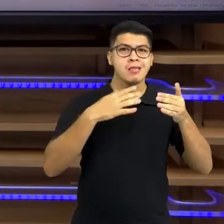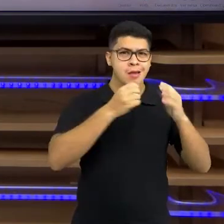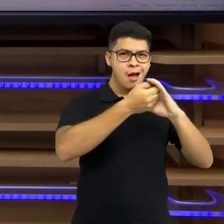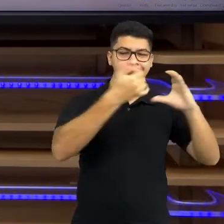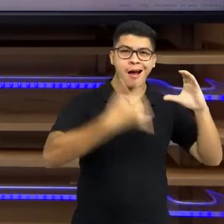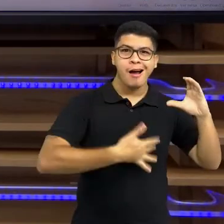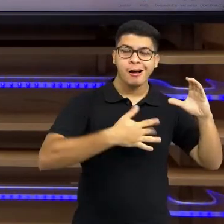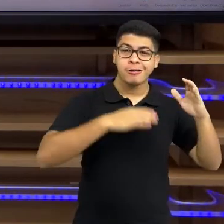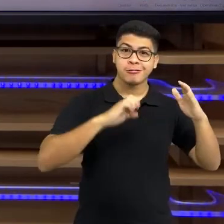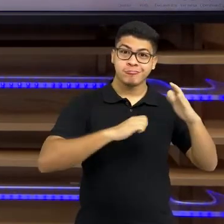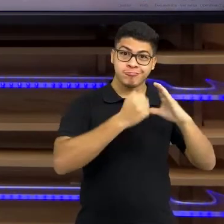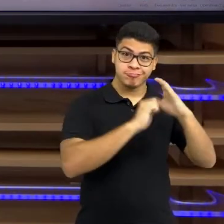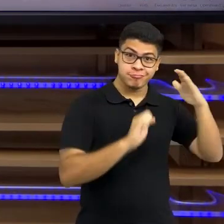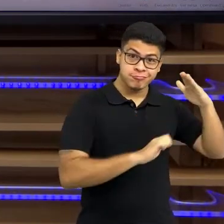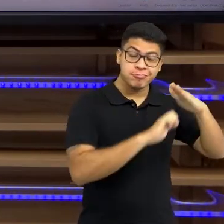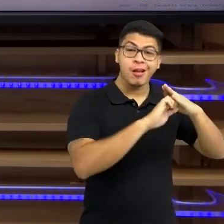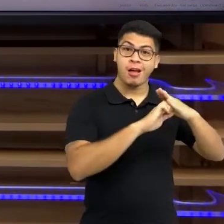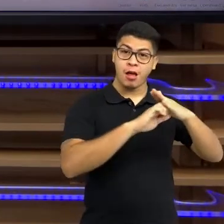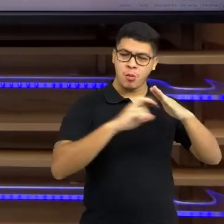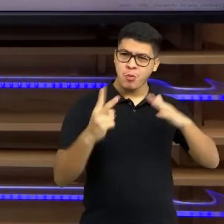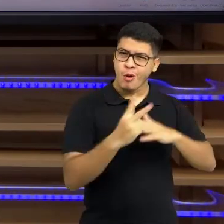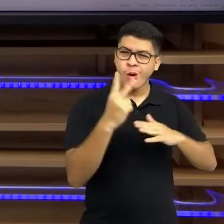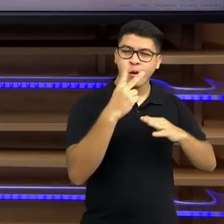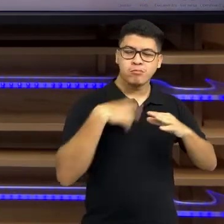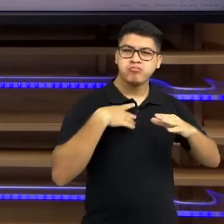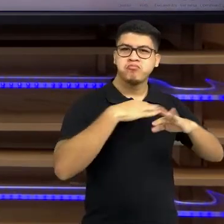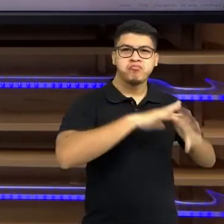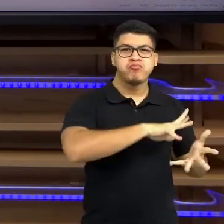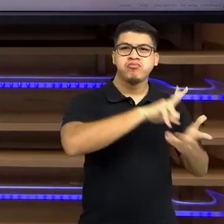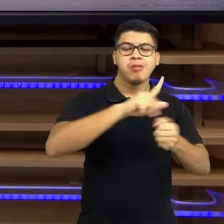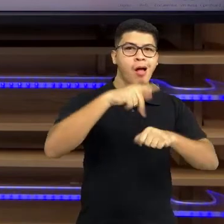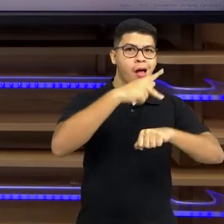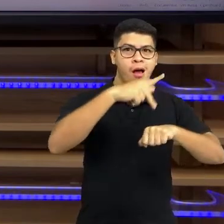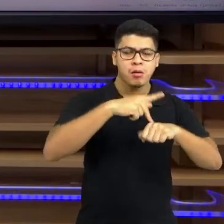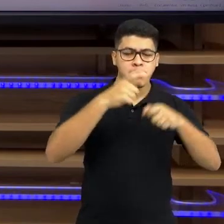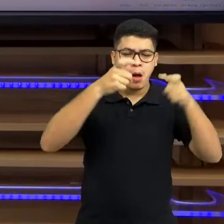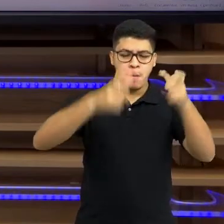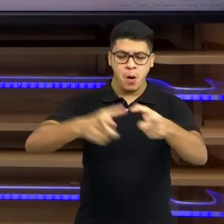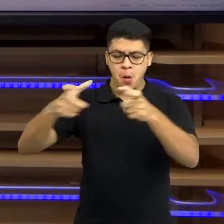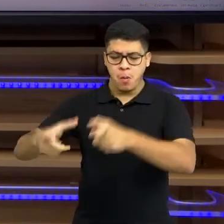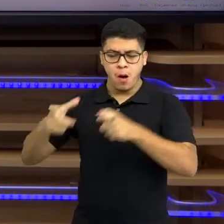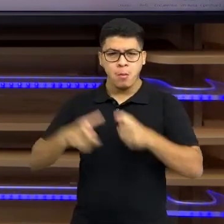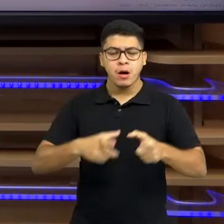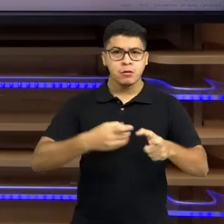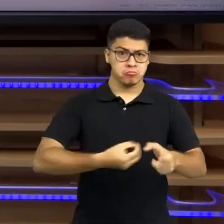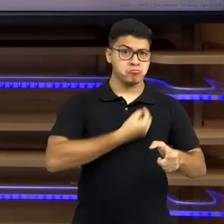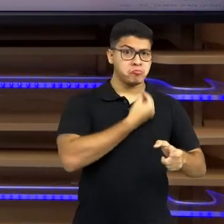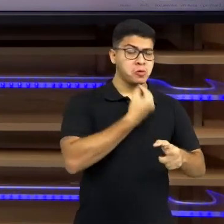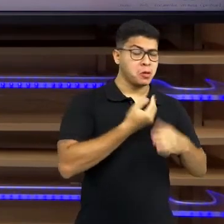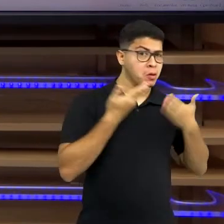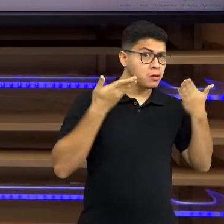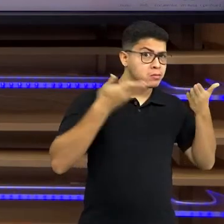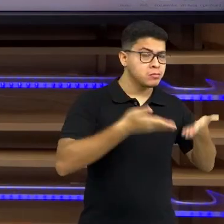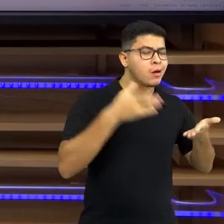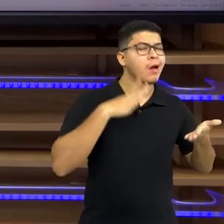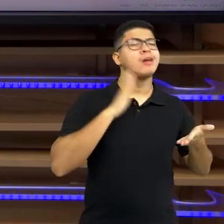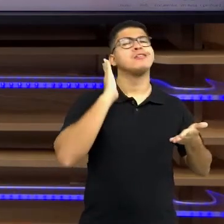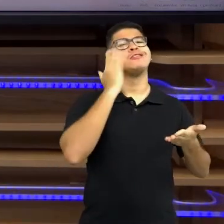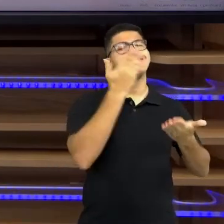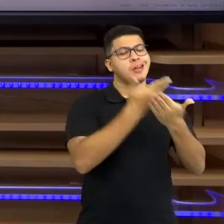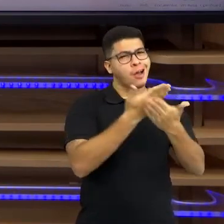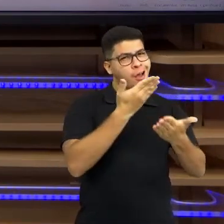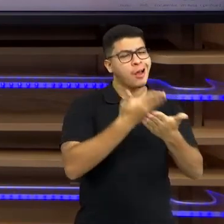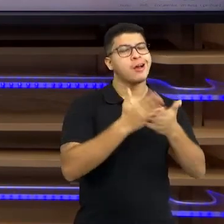das multinacionais ou transnacionais. São aquelas empresas que estão presentes em vários países. Como nós vimos aí na nossa aula, ela tem